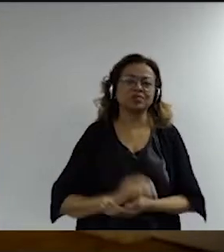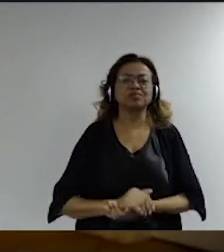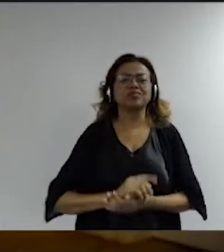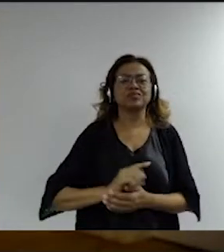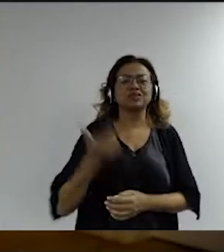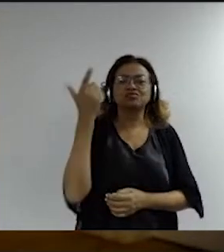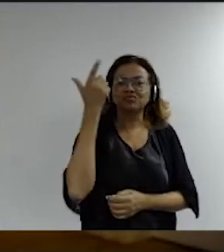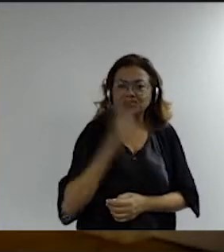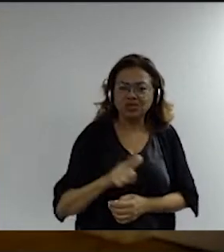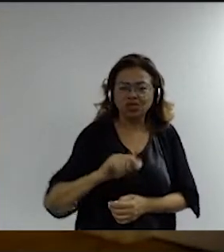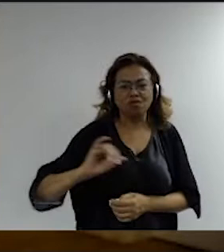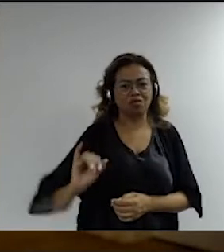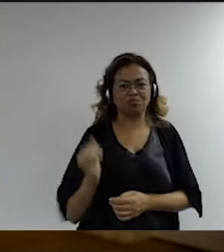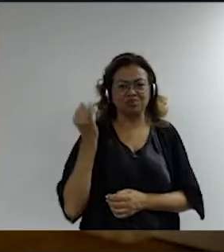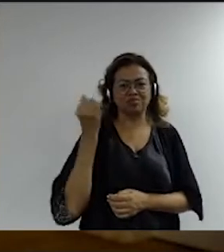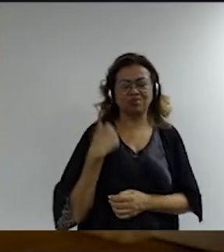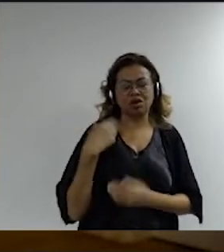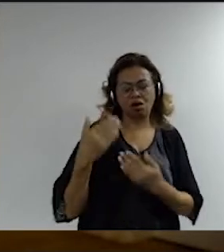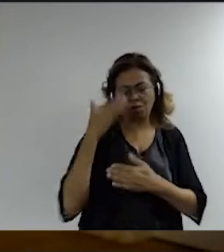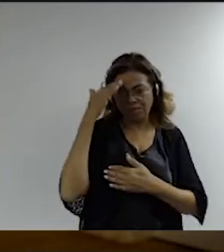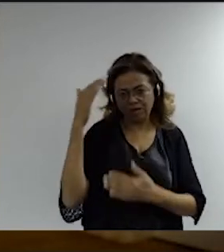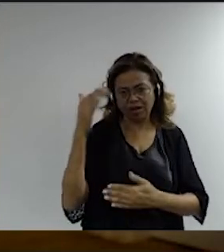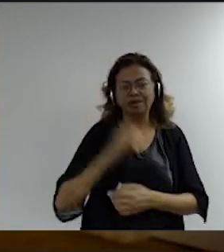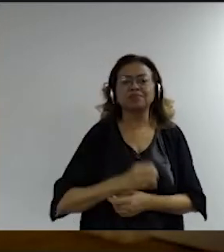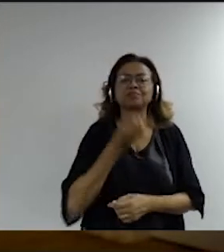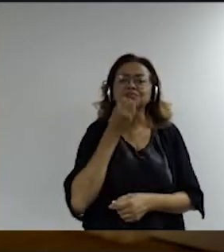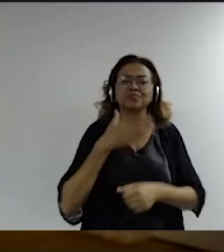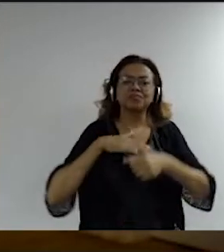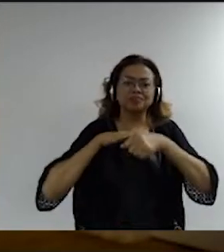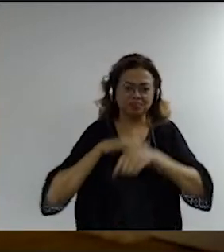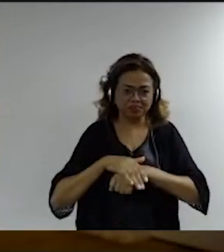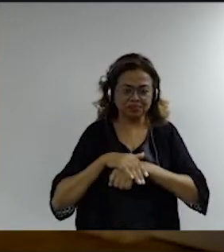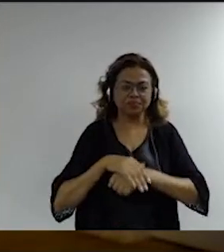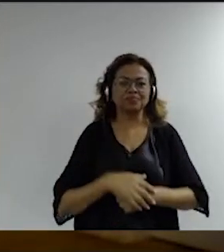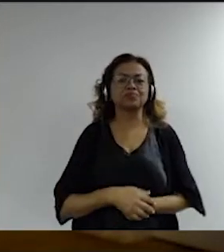essa oportunidade. Boa noite,